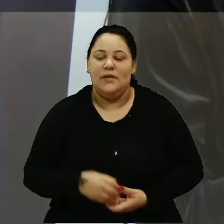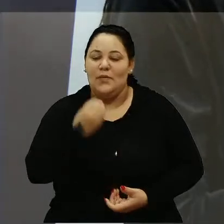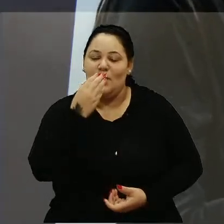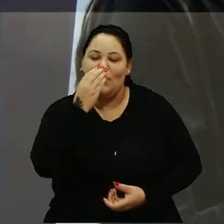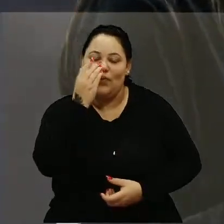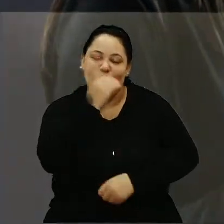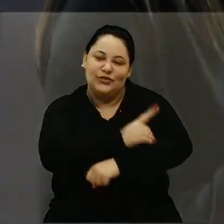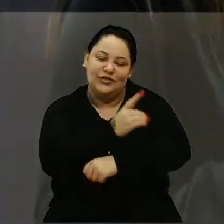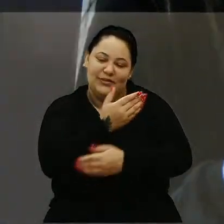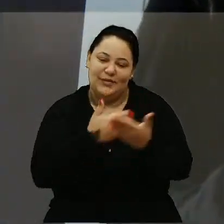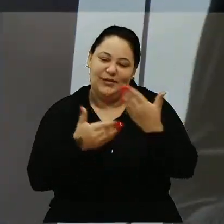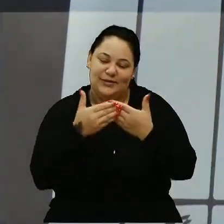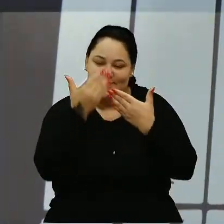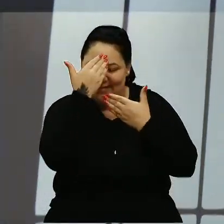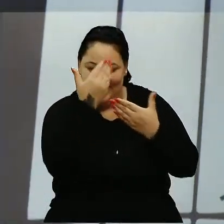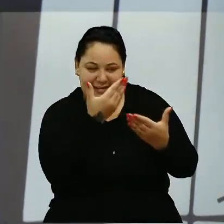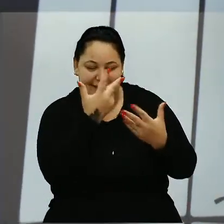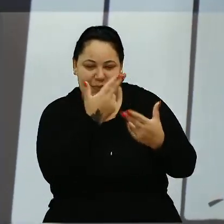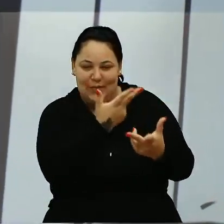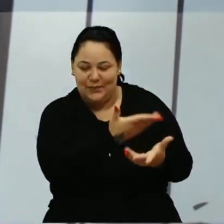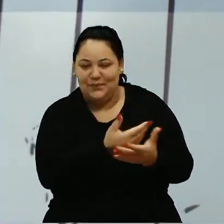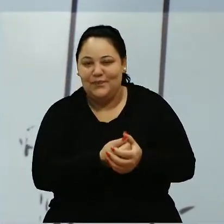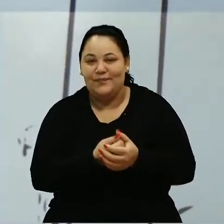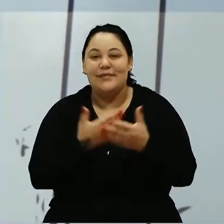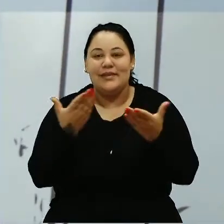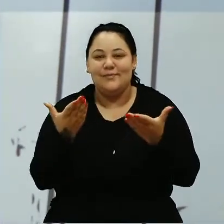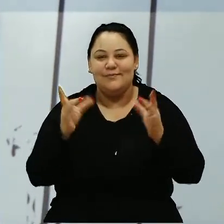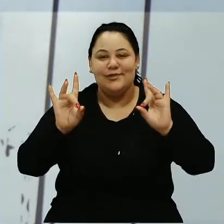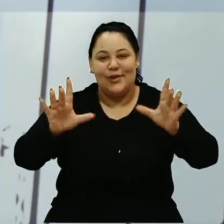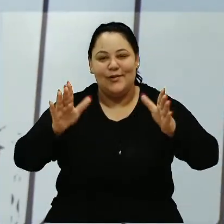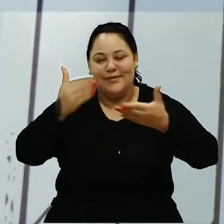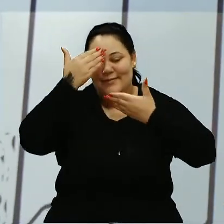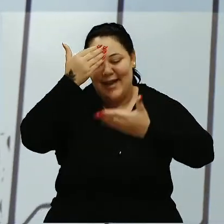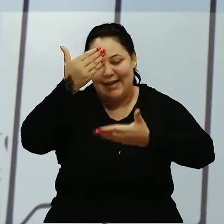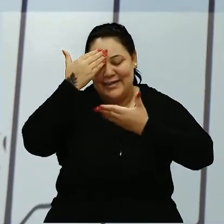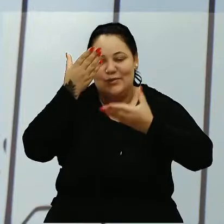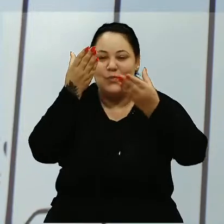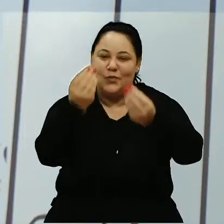Obrigada, igualmente. Gente, é isso. Eu super agradeço a sua